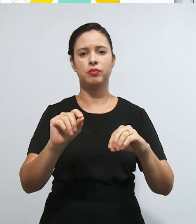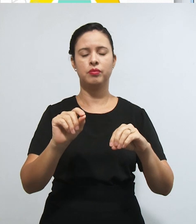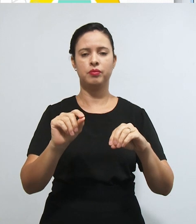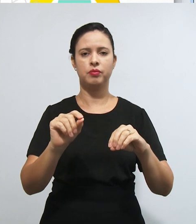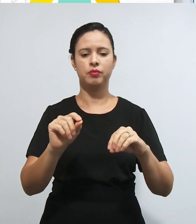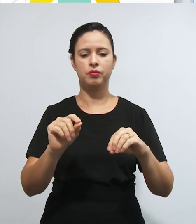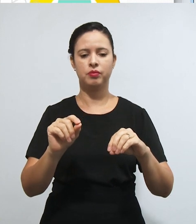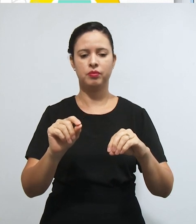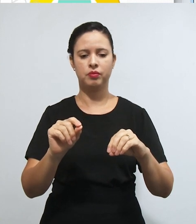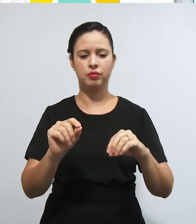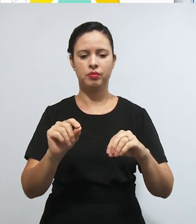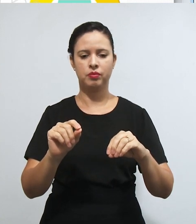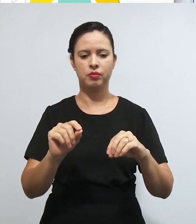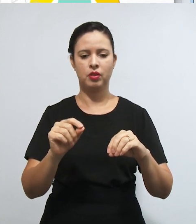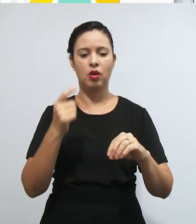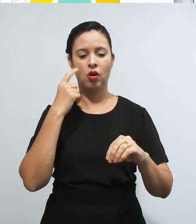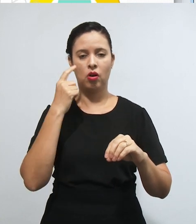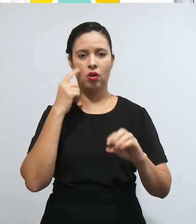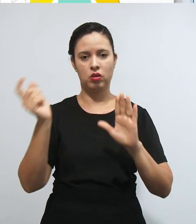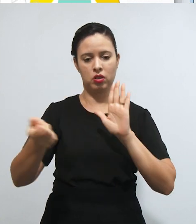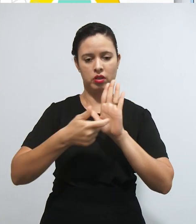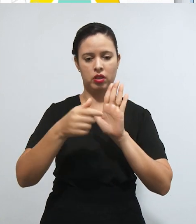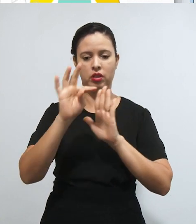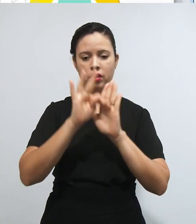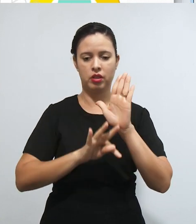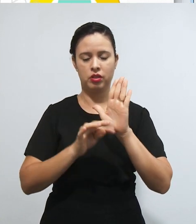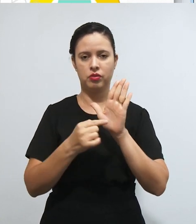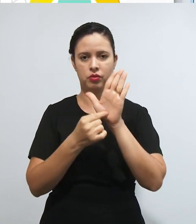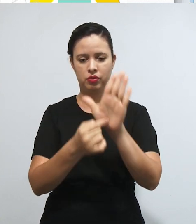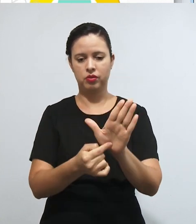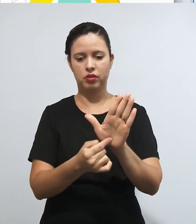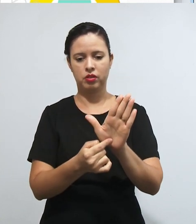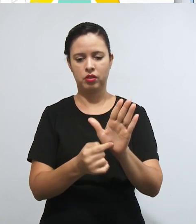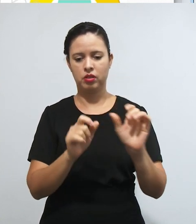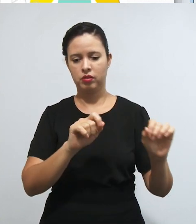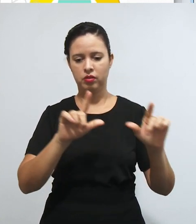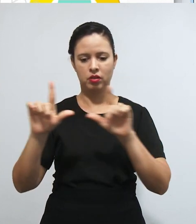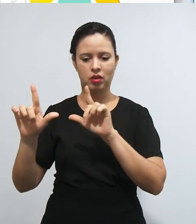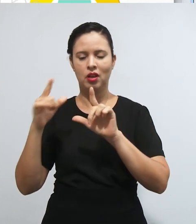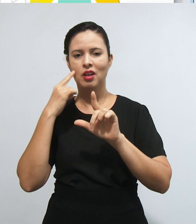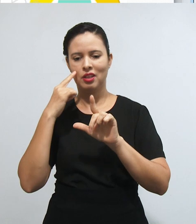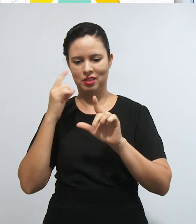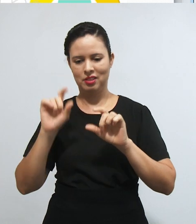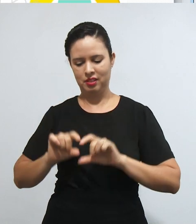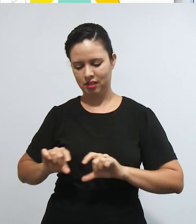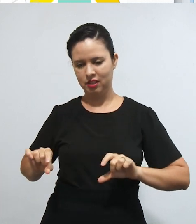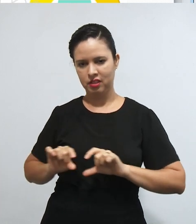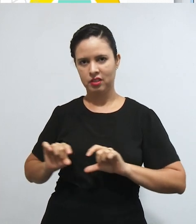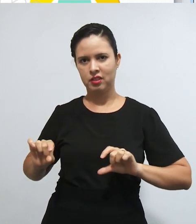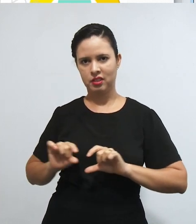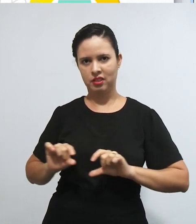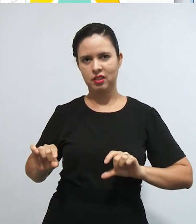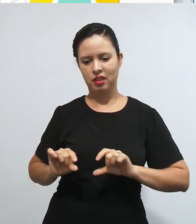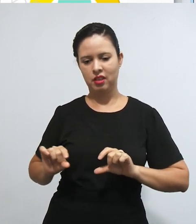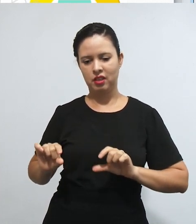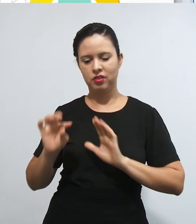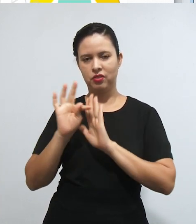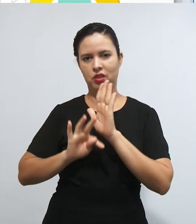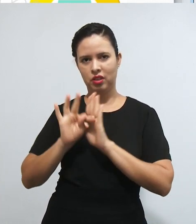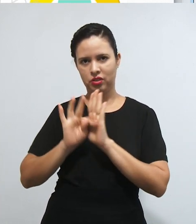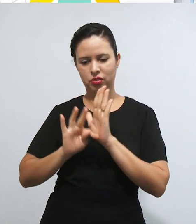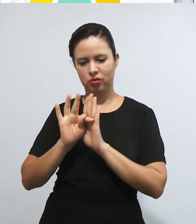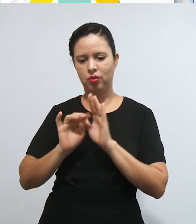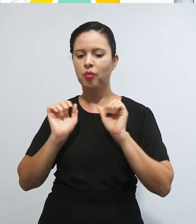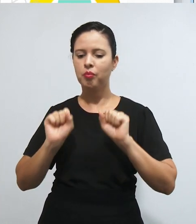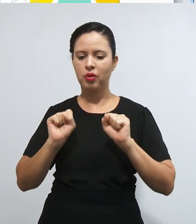né? Eu cliquei na caixinha de texto e eu vou colocar aqui, ó, né? Ele já abriu ali a caixinha de texto, né?